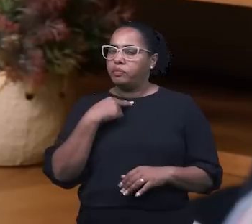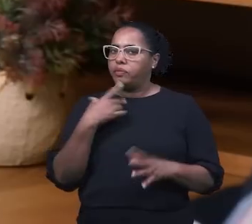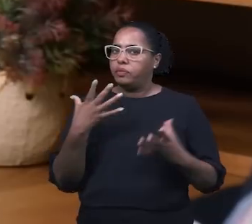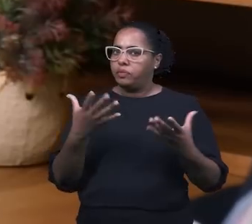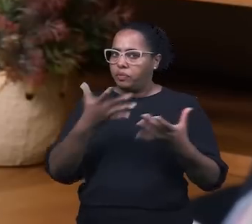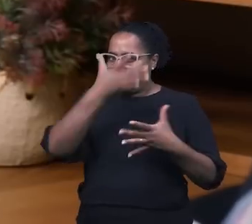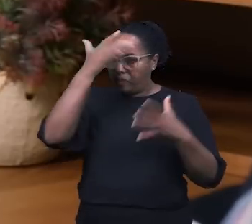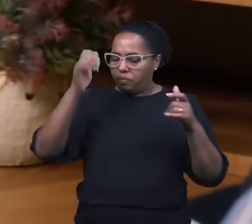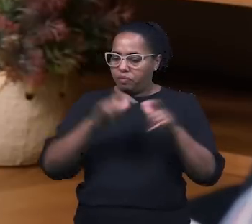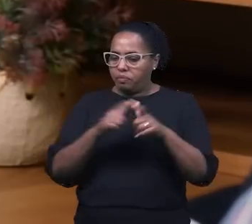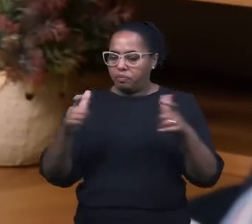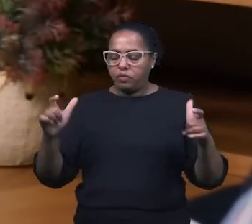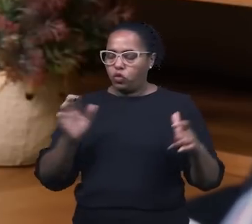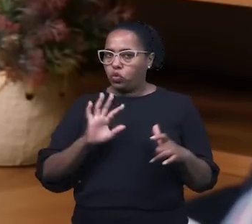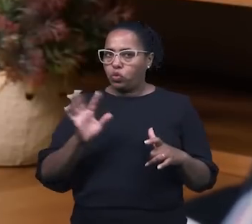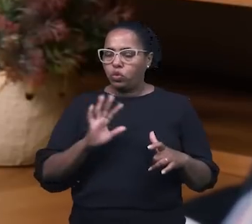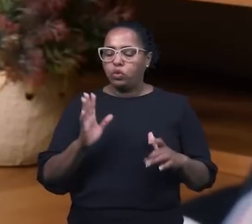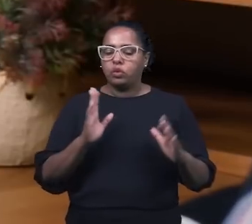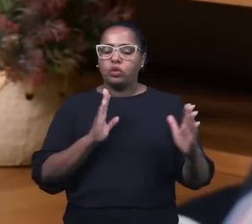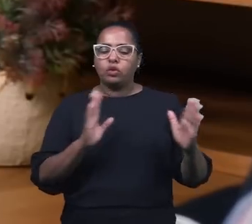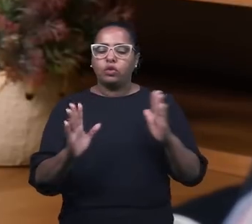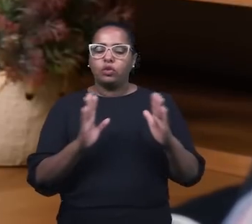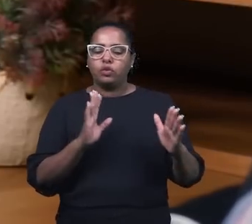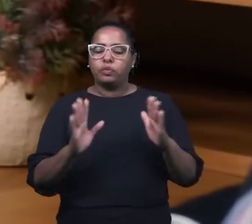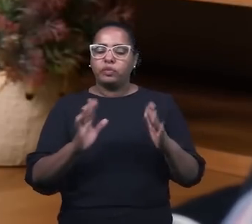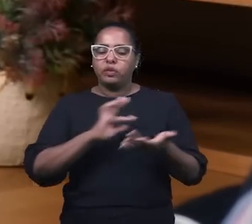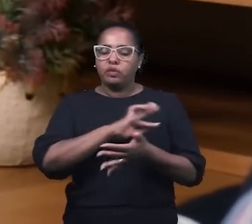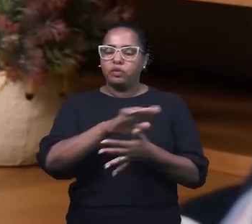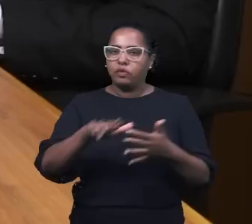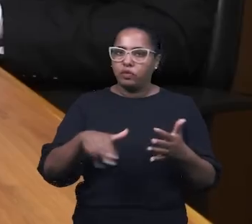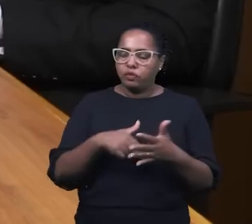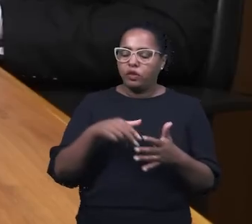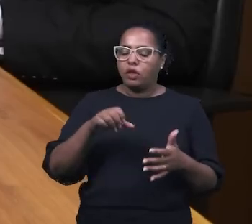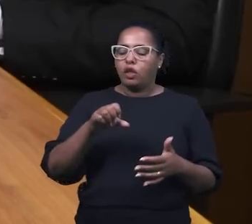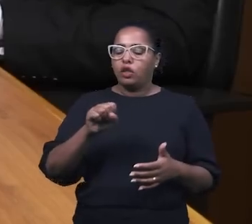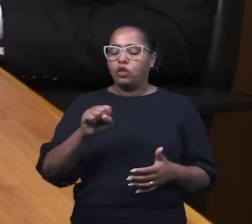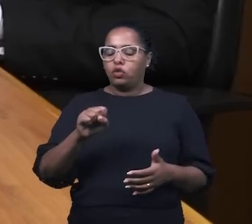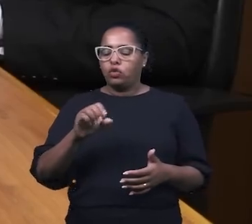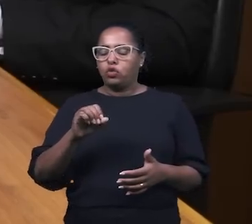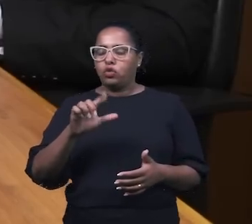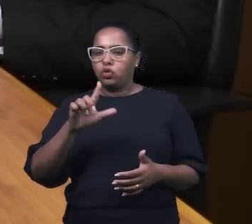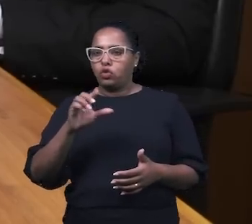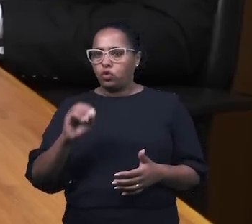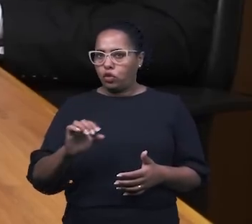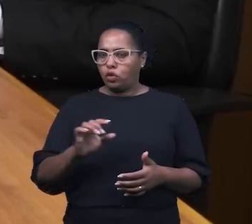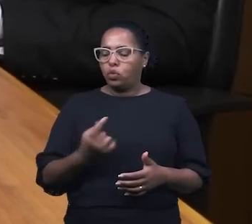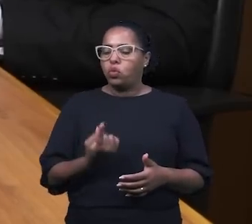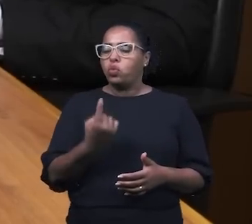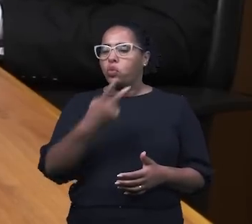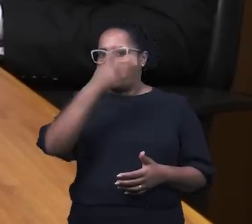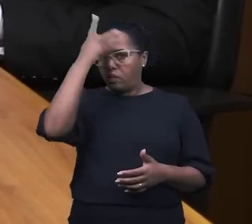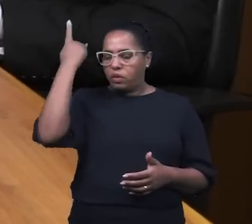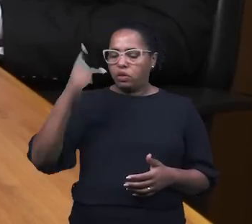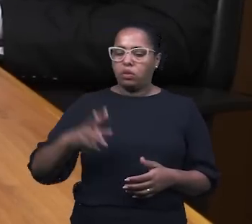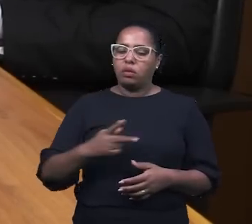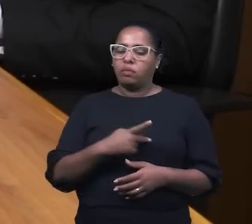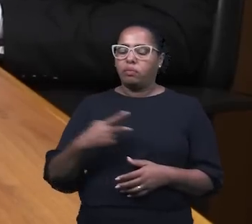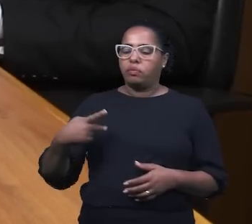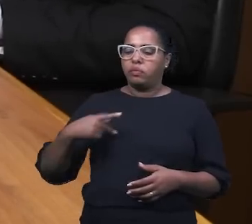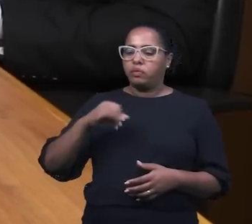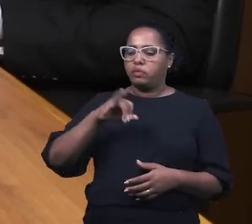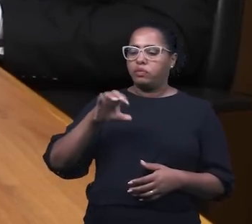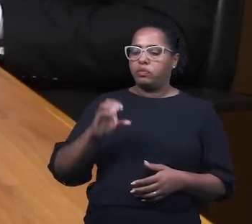Inclusive, gravamos durante um período vários hinos solo. Então, nós tínhamos ali o pastor João, né, uma outra